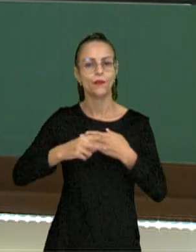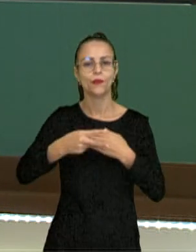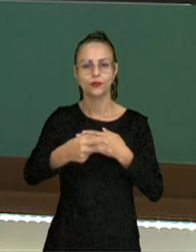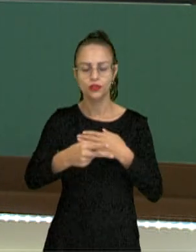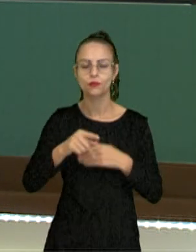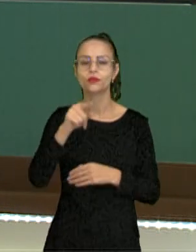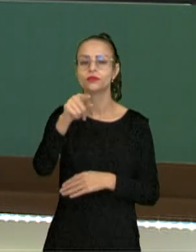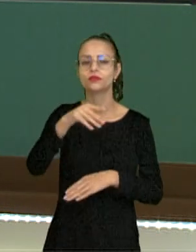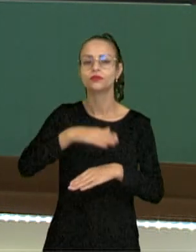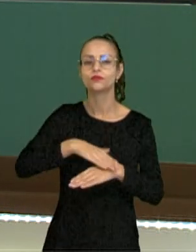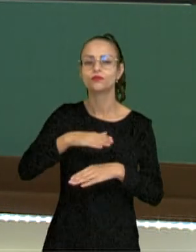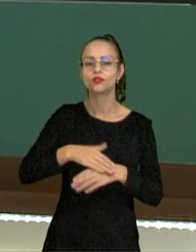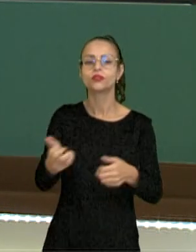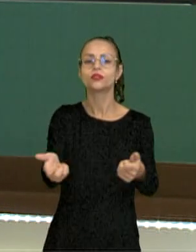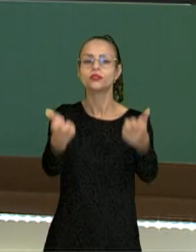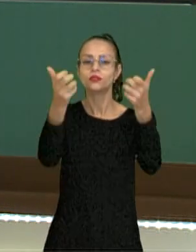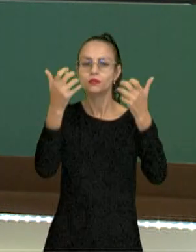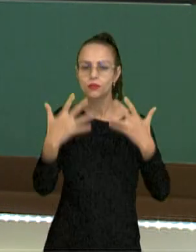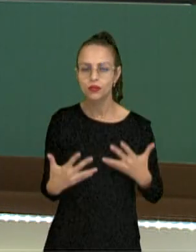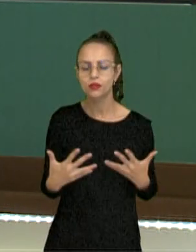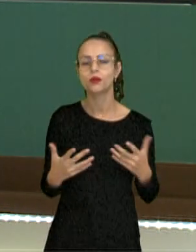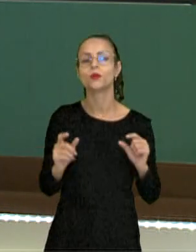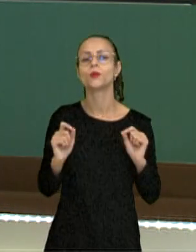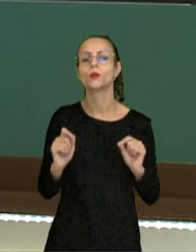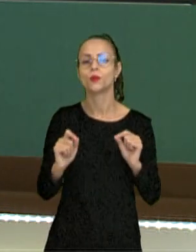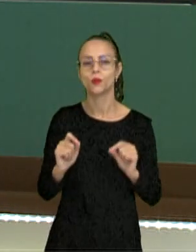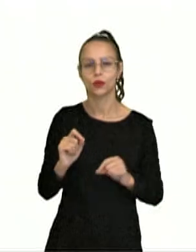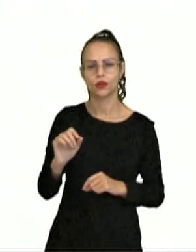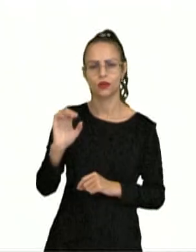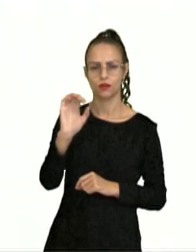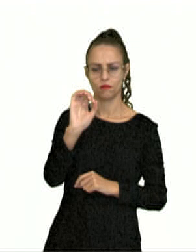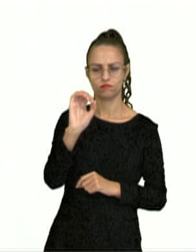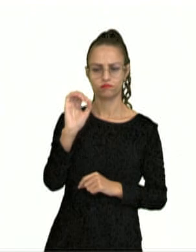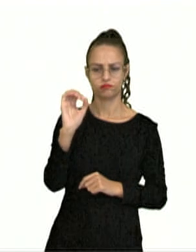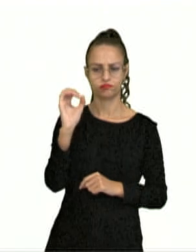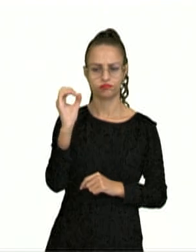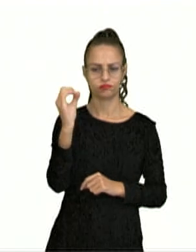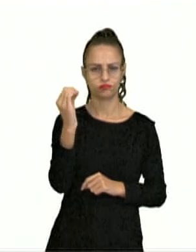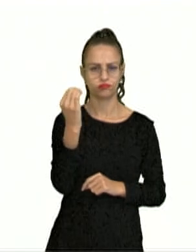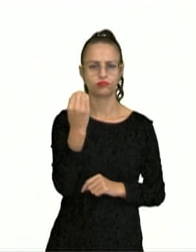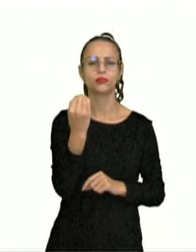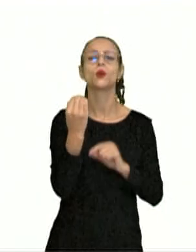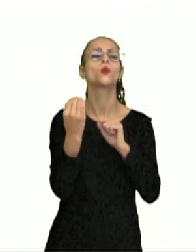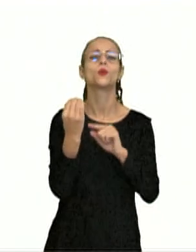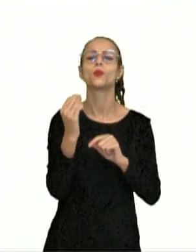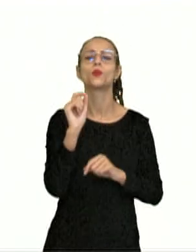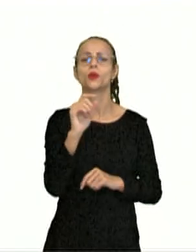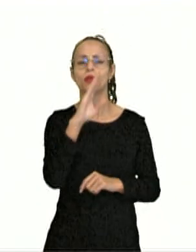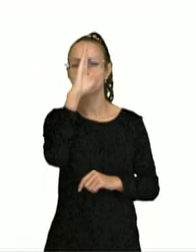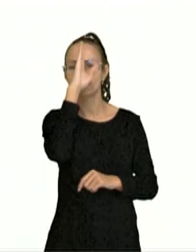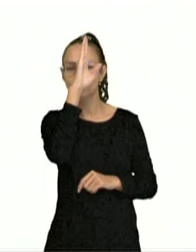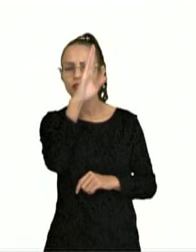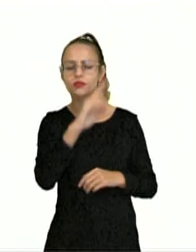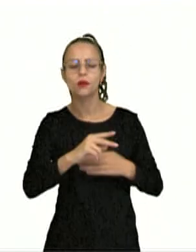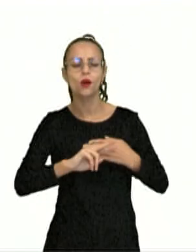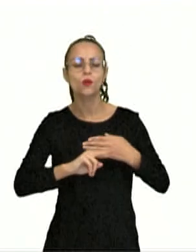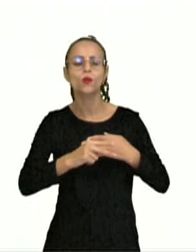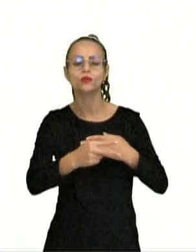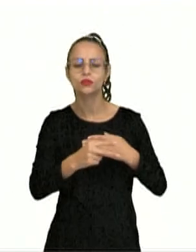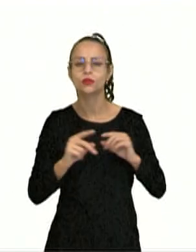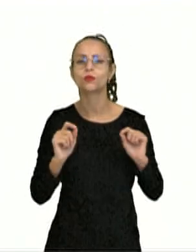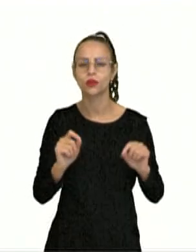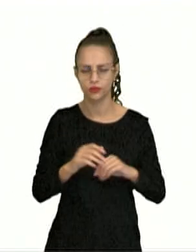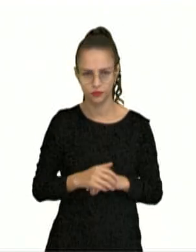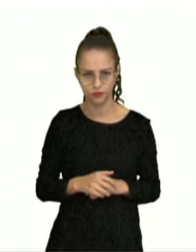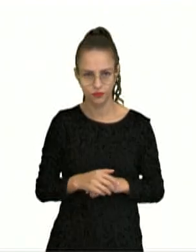quero que vocês digam para mim, quanto ao movimento de rotação, quais são as principais consequências?